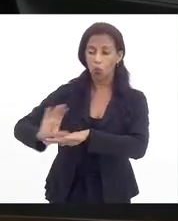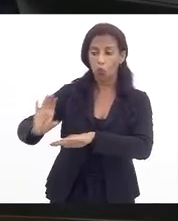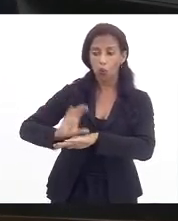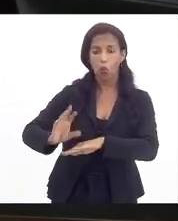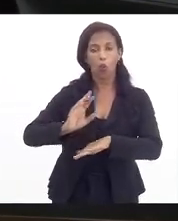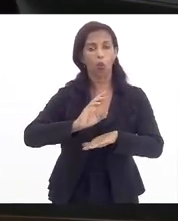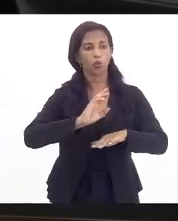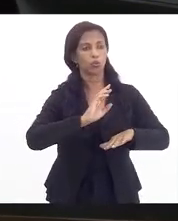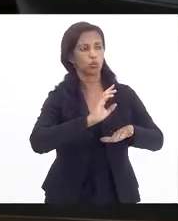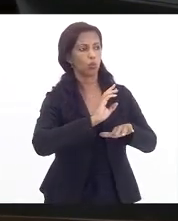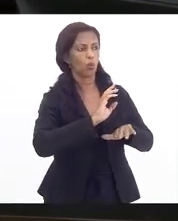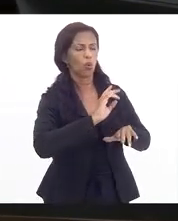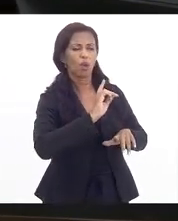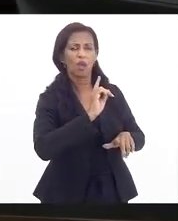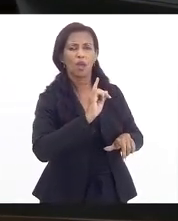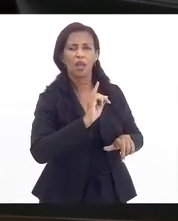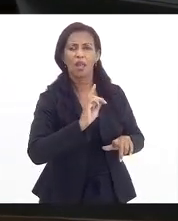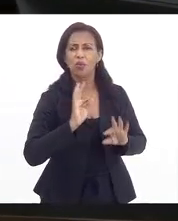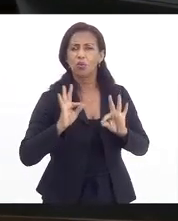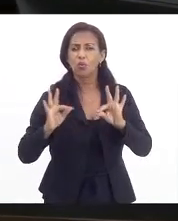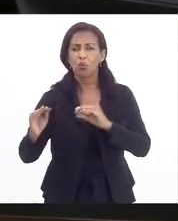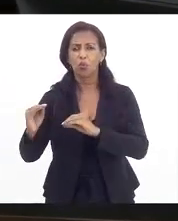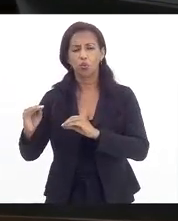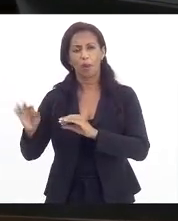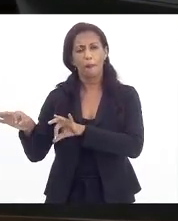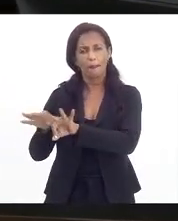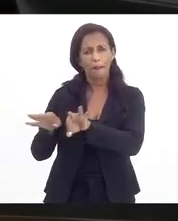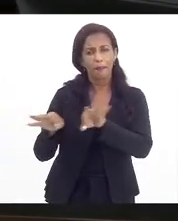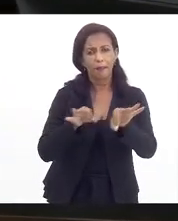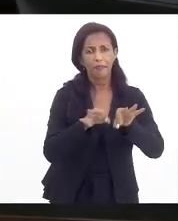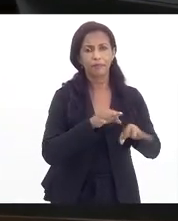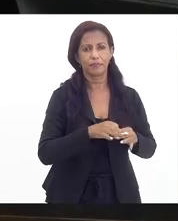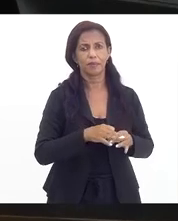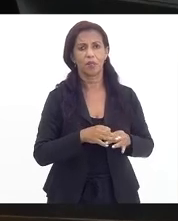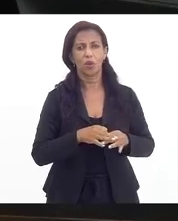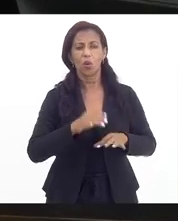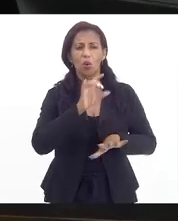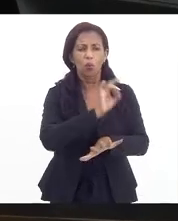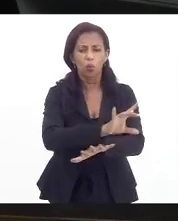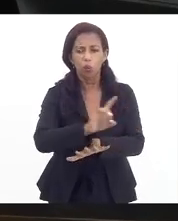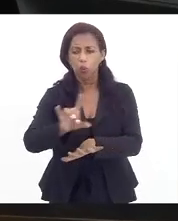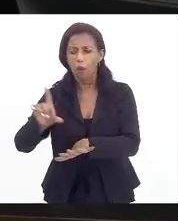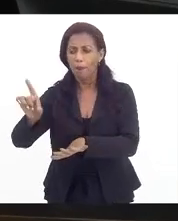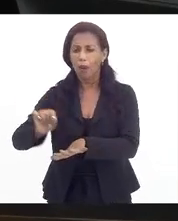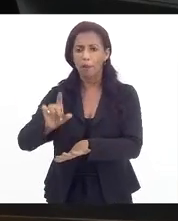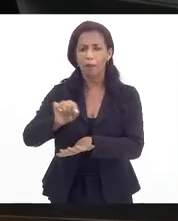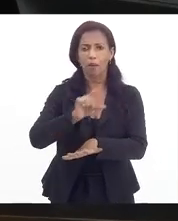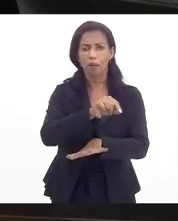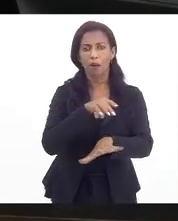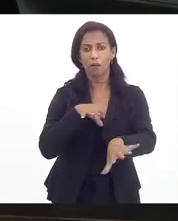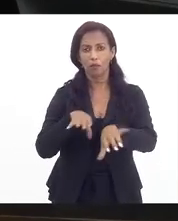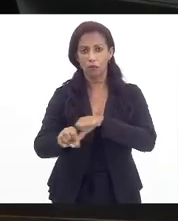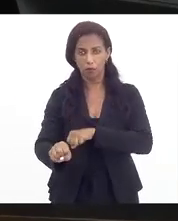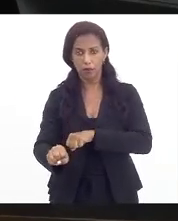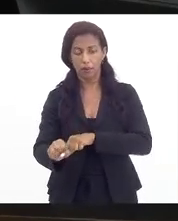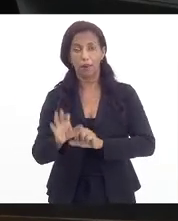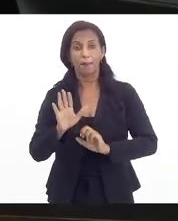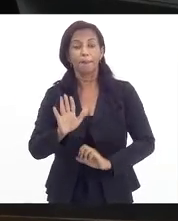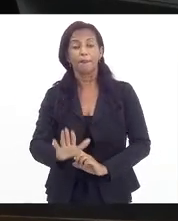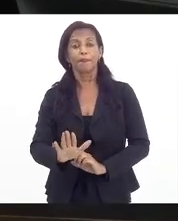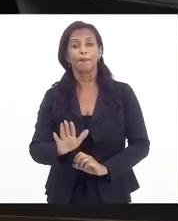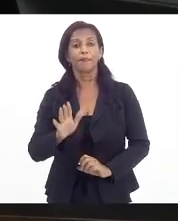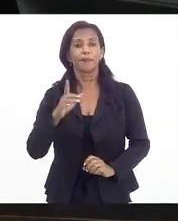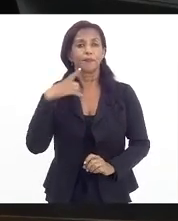preparação sem objetivos claros e distintos mas Deputado Márcio